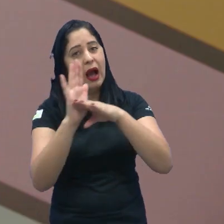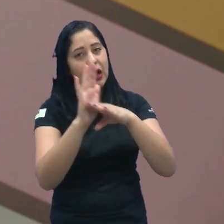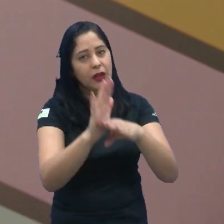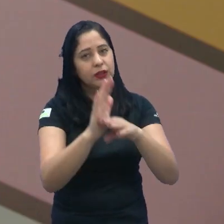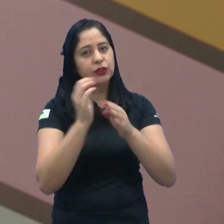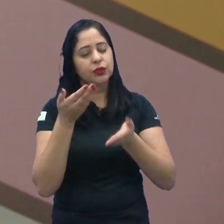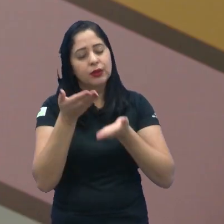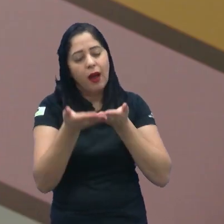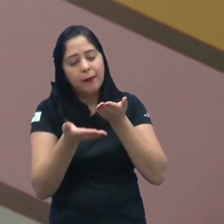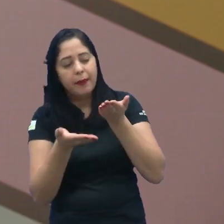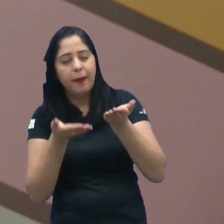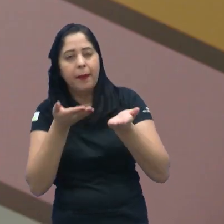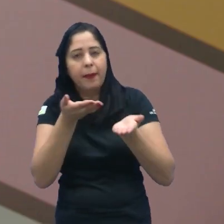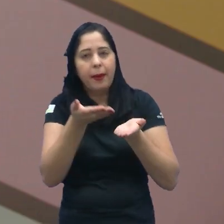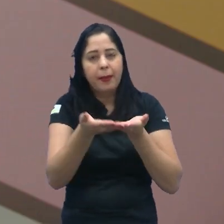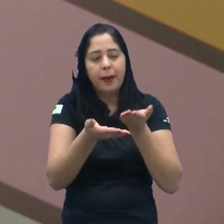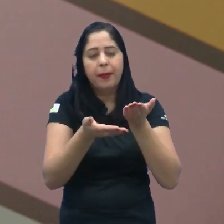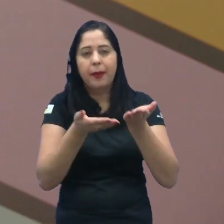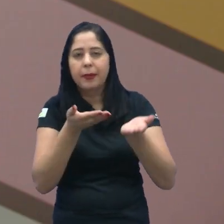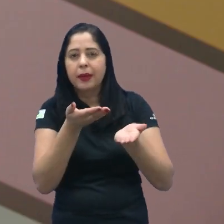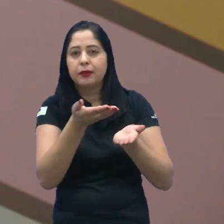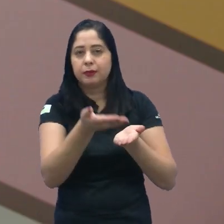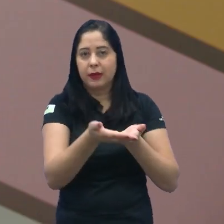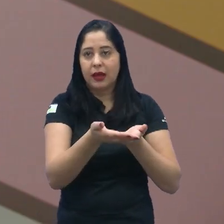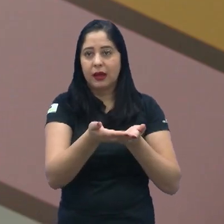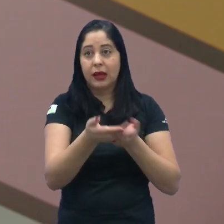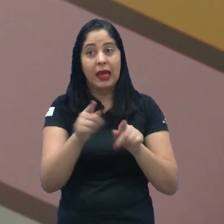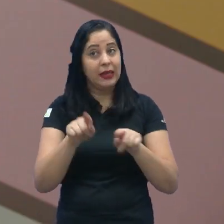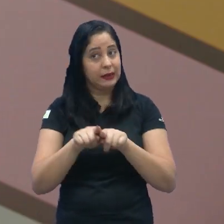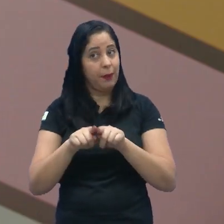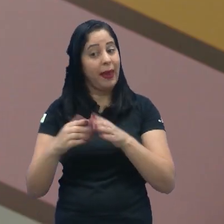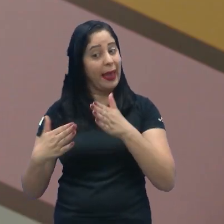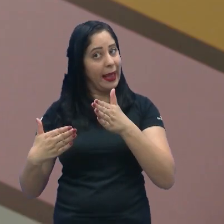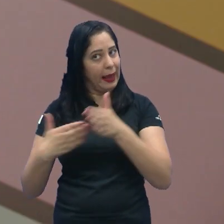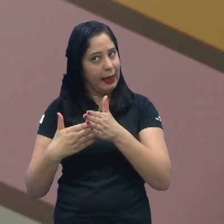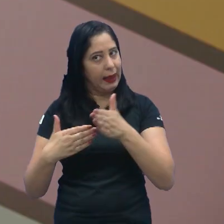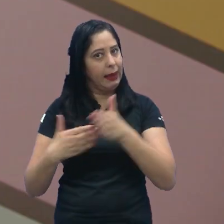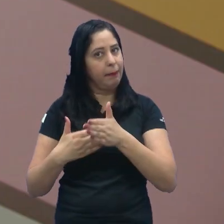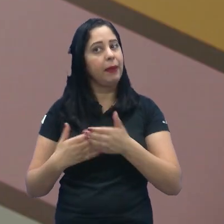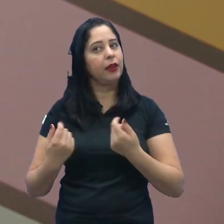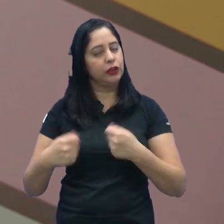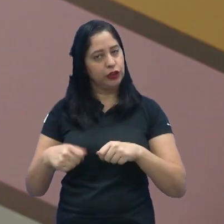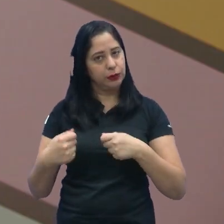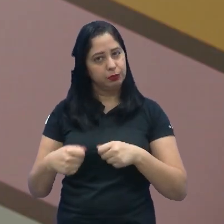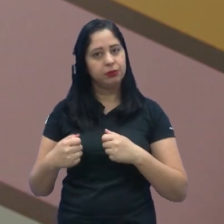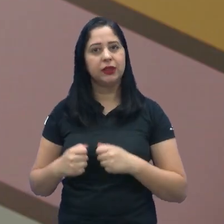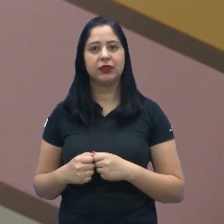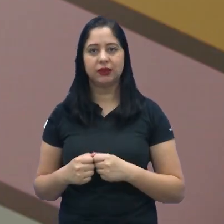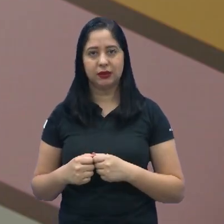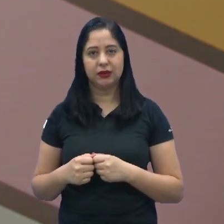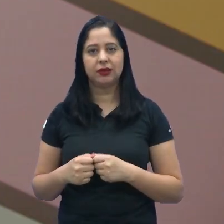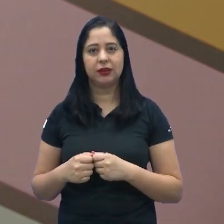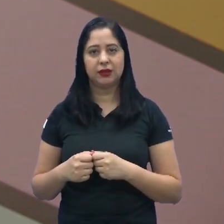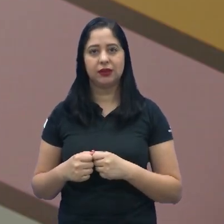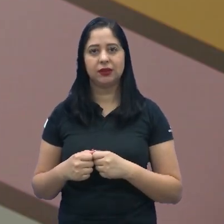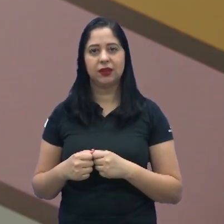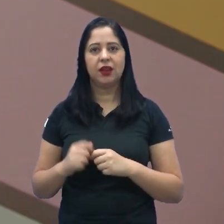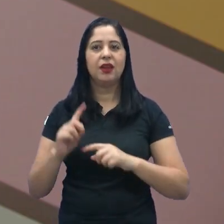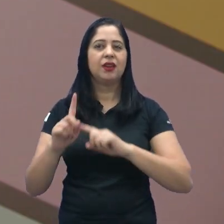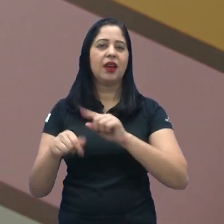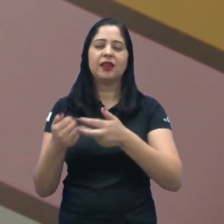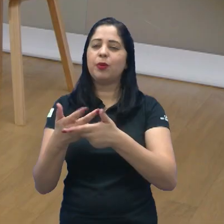que até ali foi, mas dali para frente, né, dá uma pisadinha no freio. E dessa forma as coisas vão